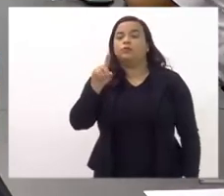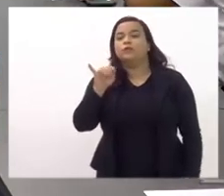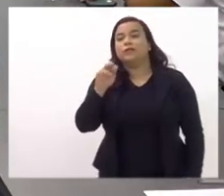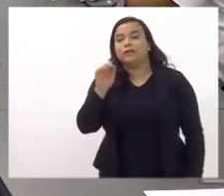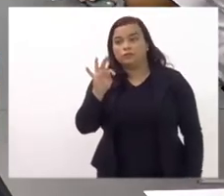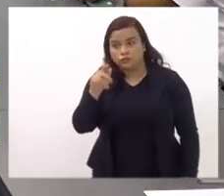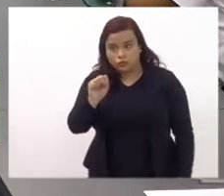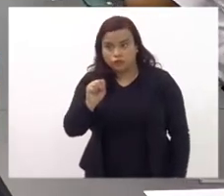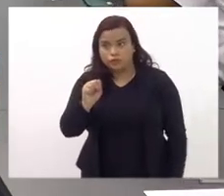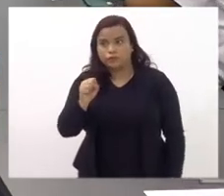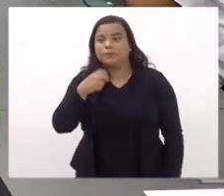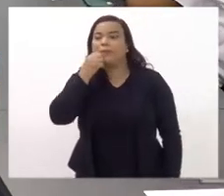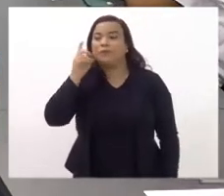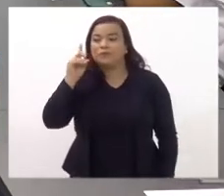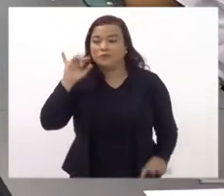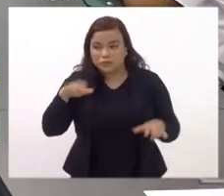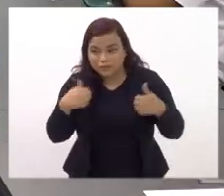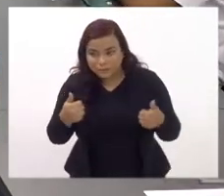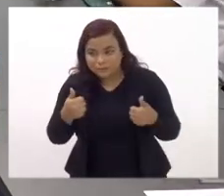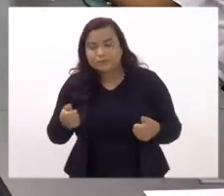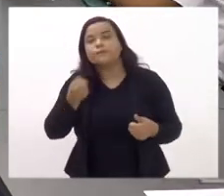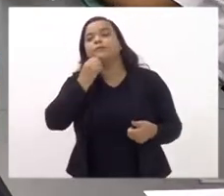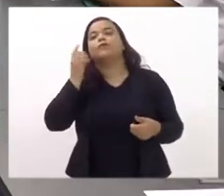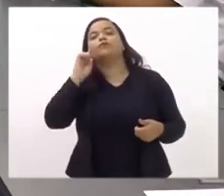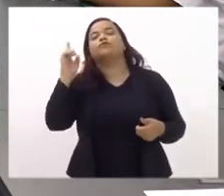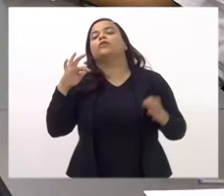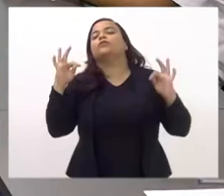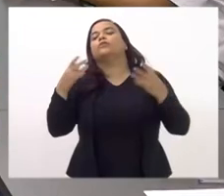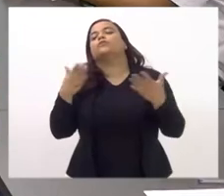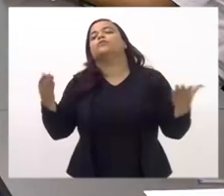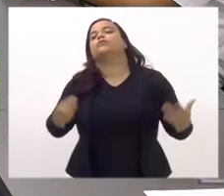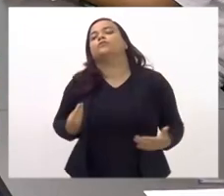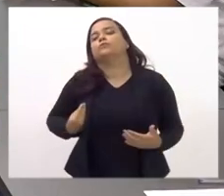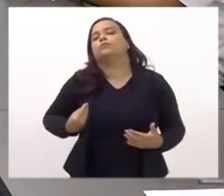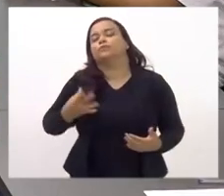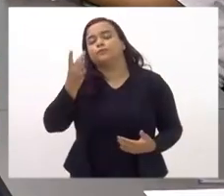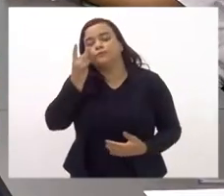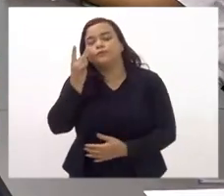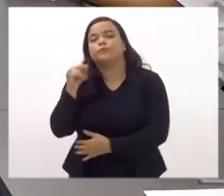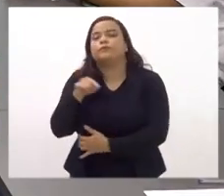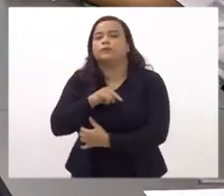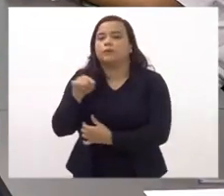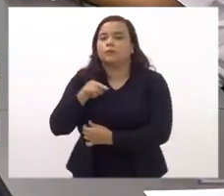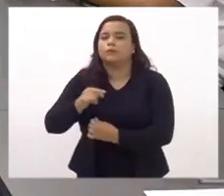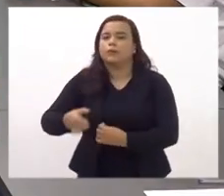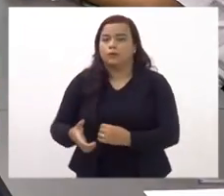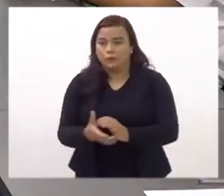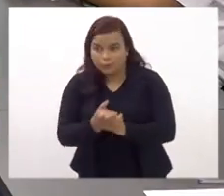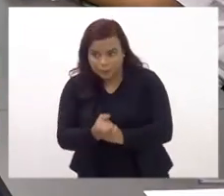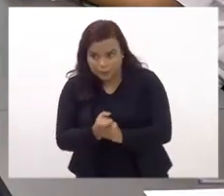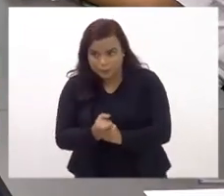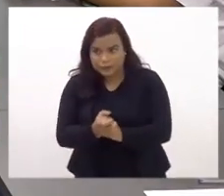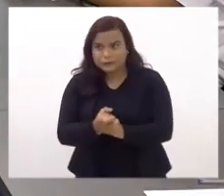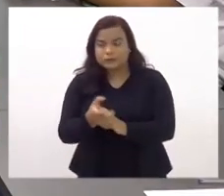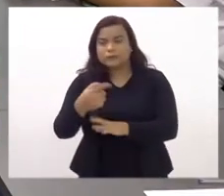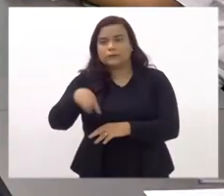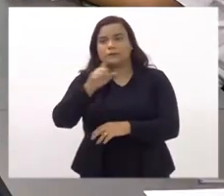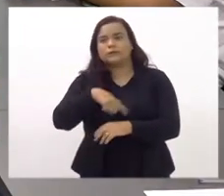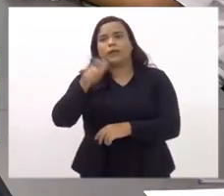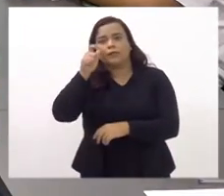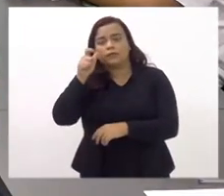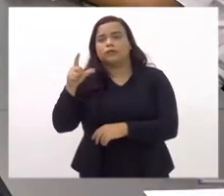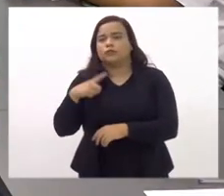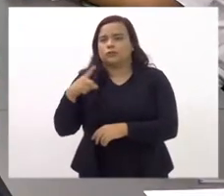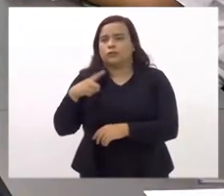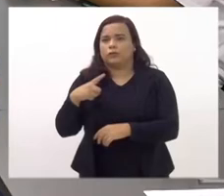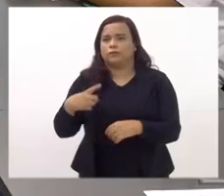Bom dia. Bom dia a todo mundo que está aqui presencialmente. Também queria cumprimentar todo mundo que está assistindo